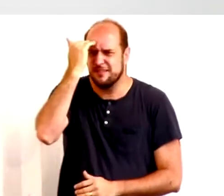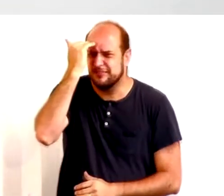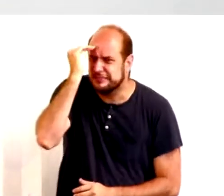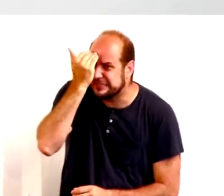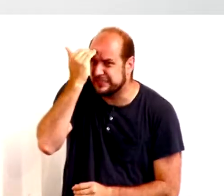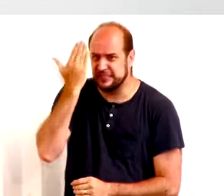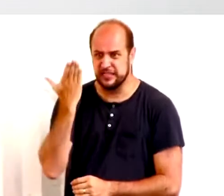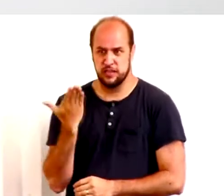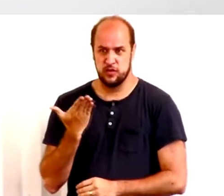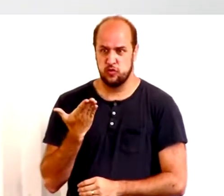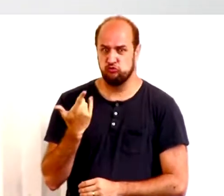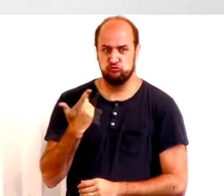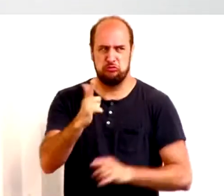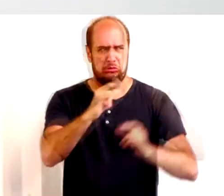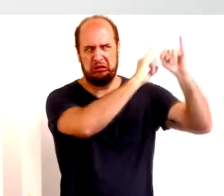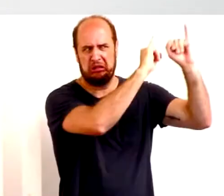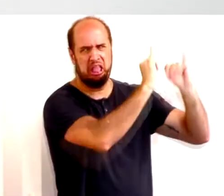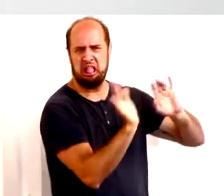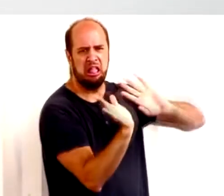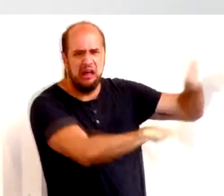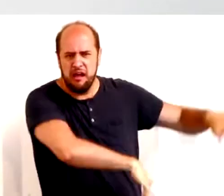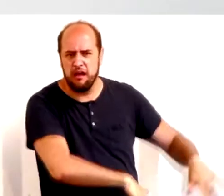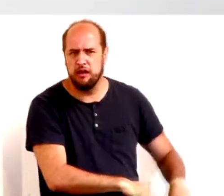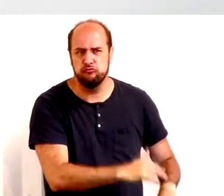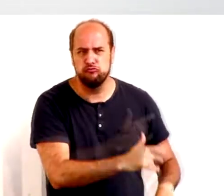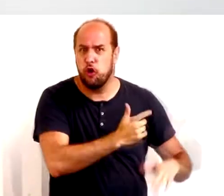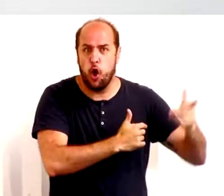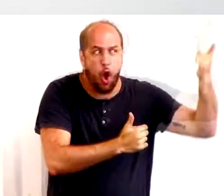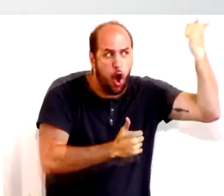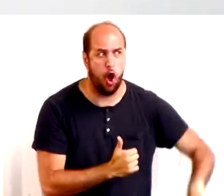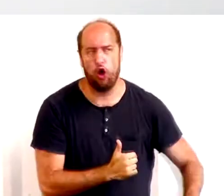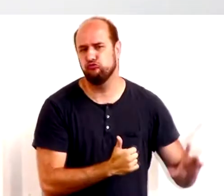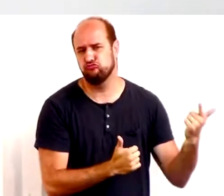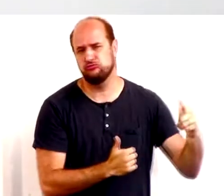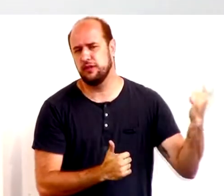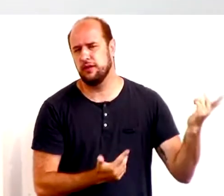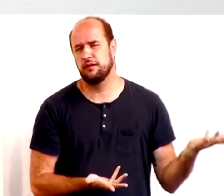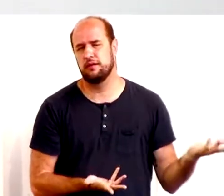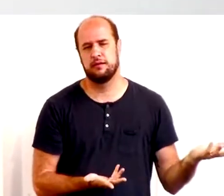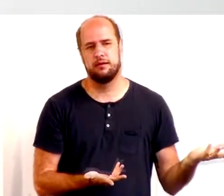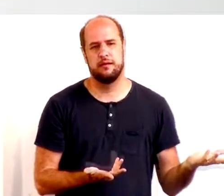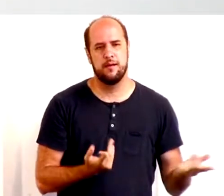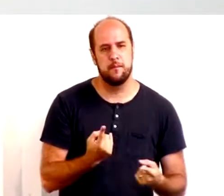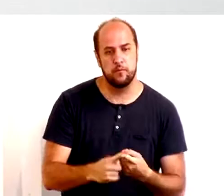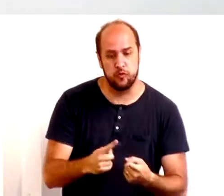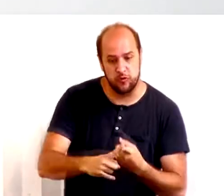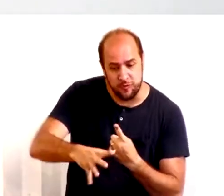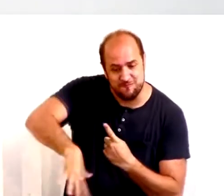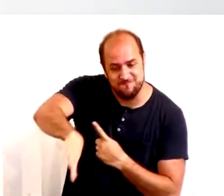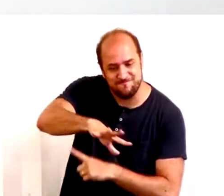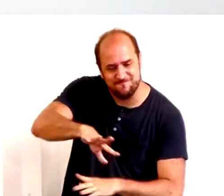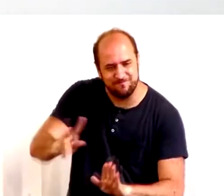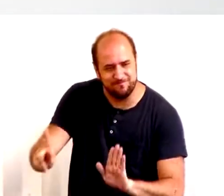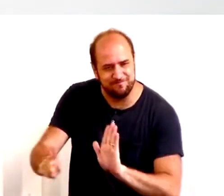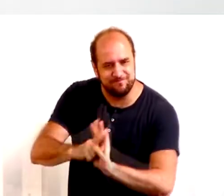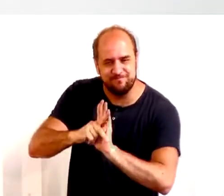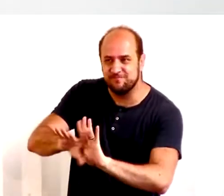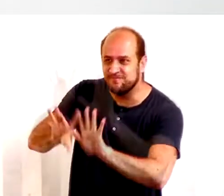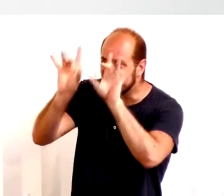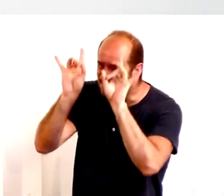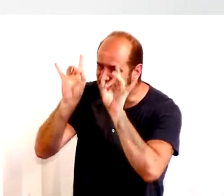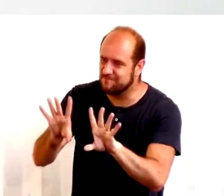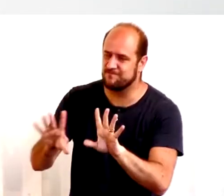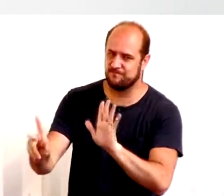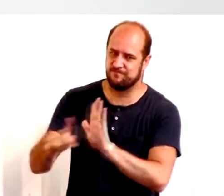eles não têm outros deuses, que não há outros deuses, porque eles são parte da propriedade só